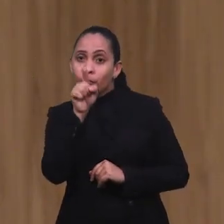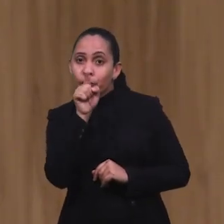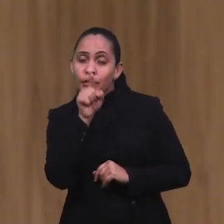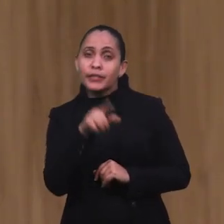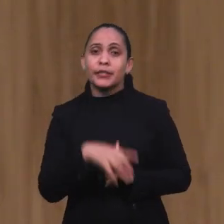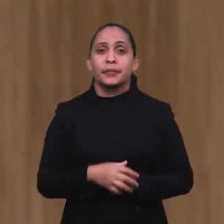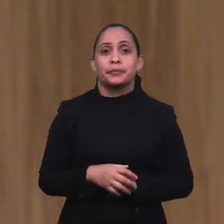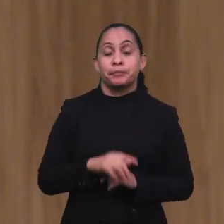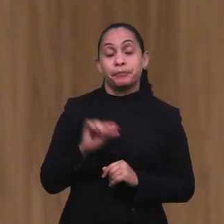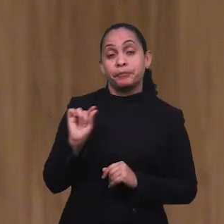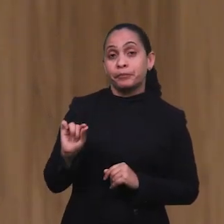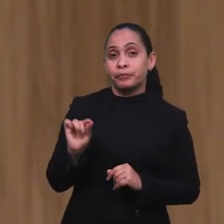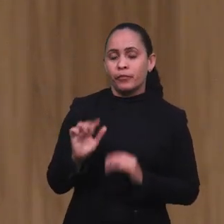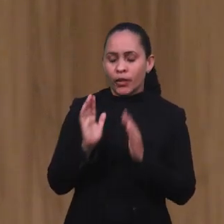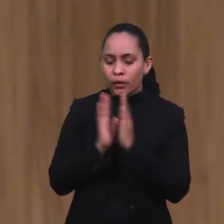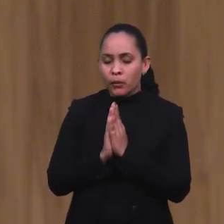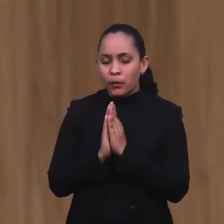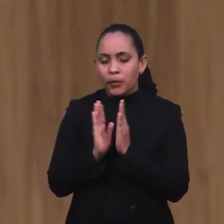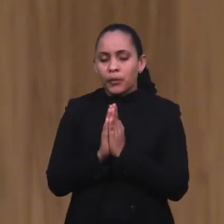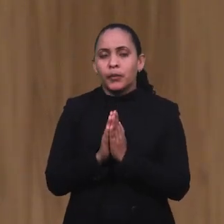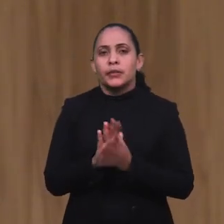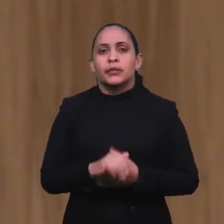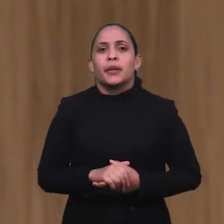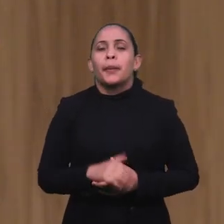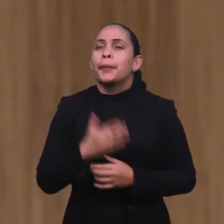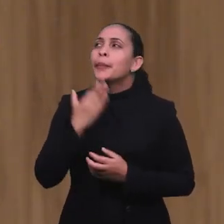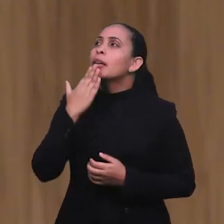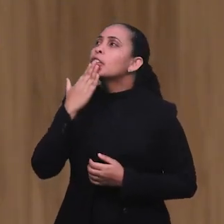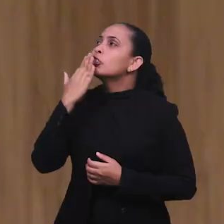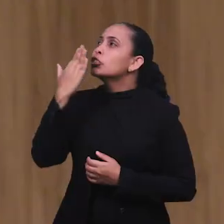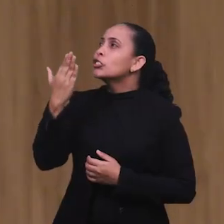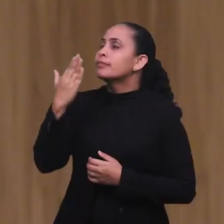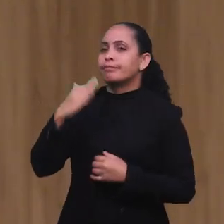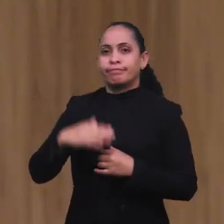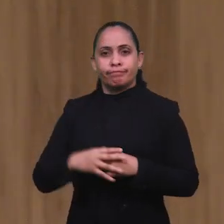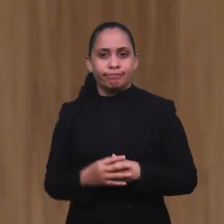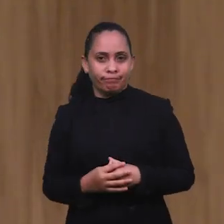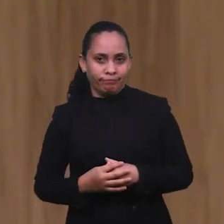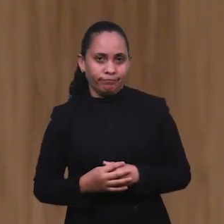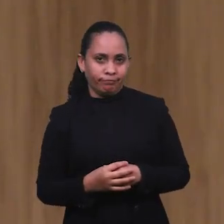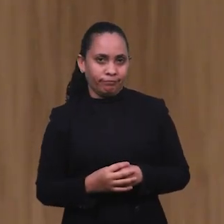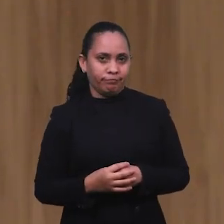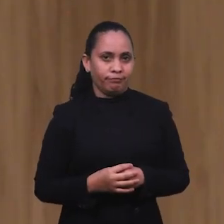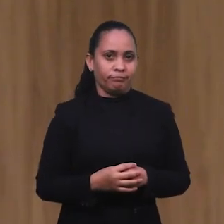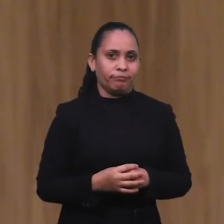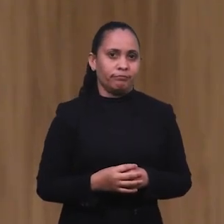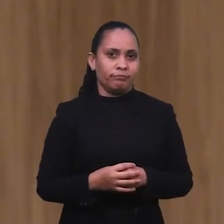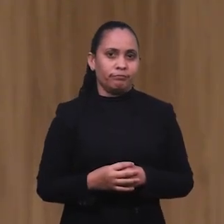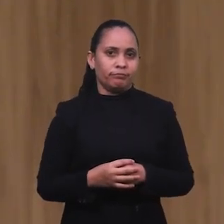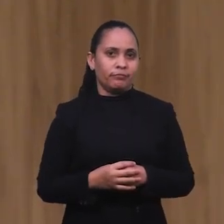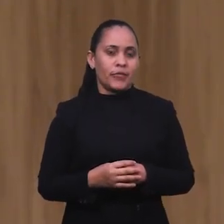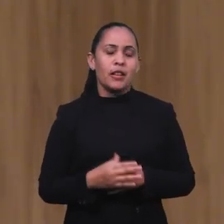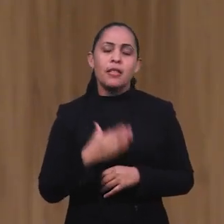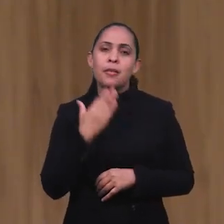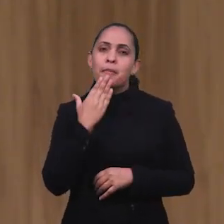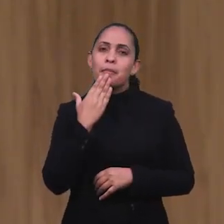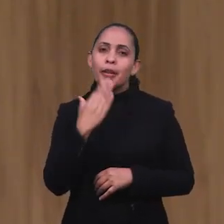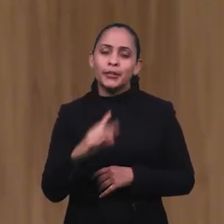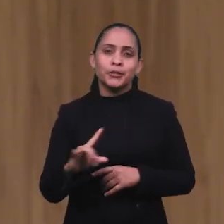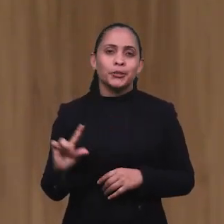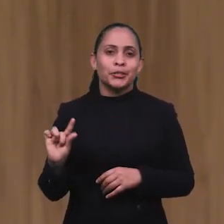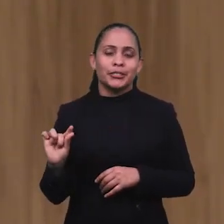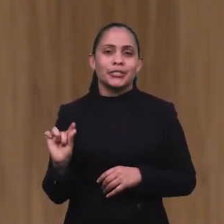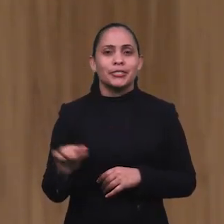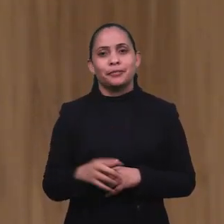até que é a questão de orar, pedir, aqui, por exemplo, ela pede para a